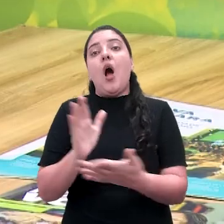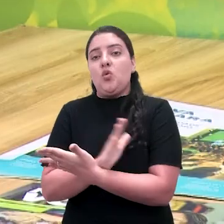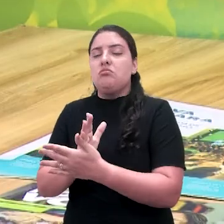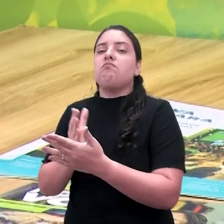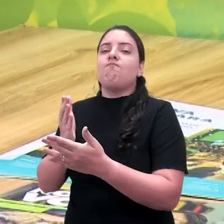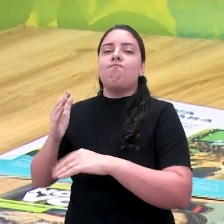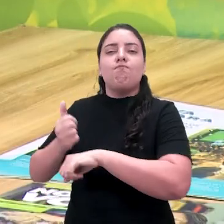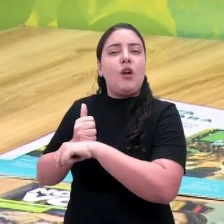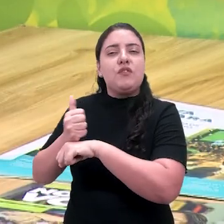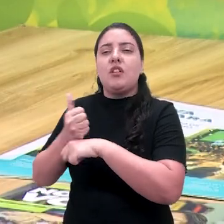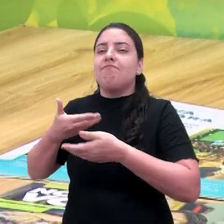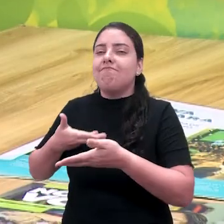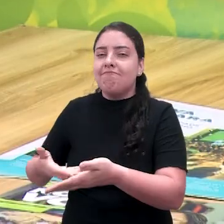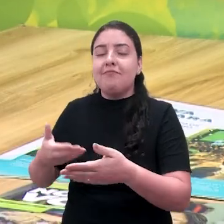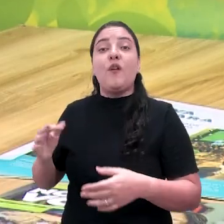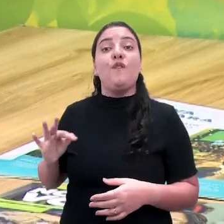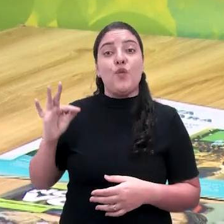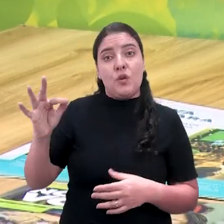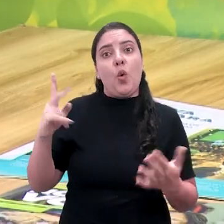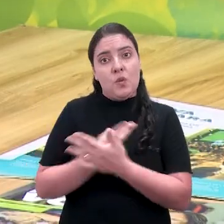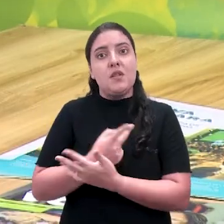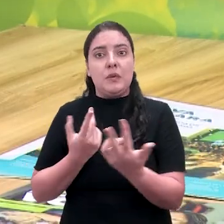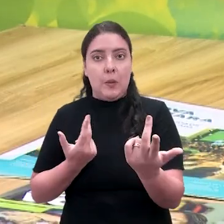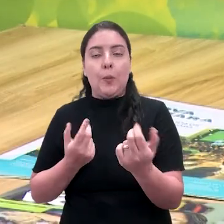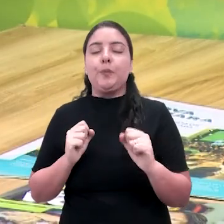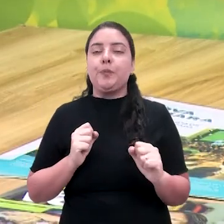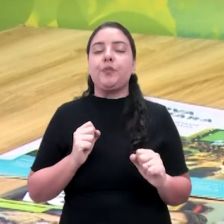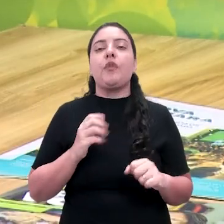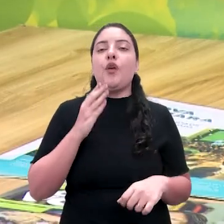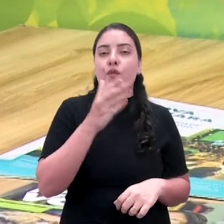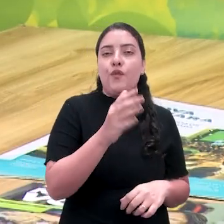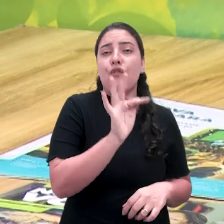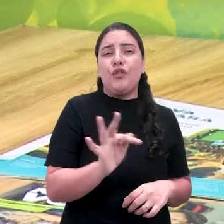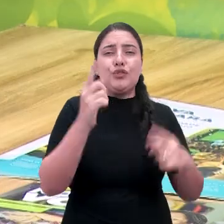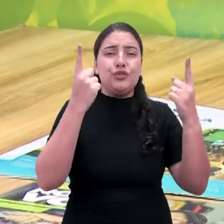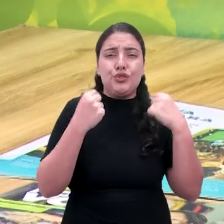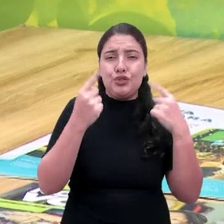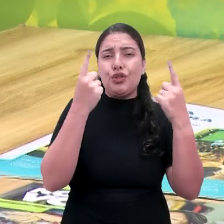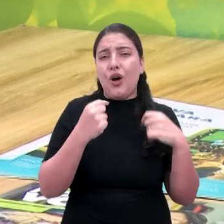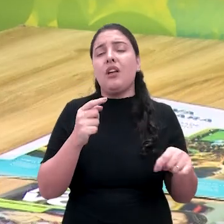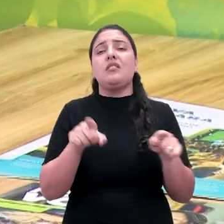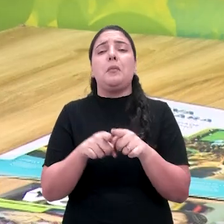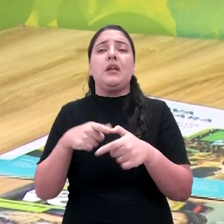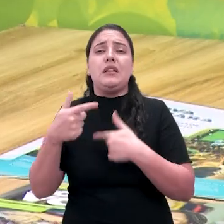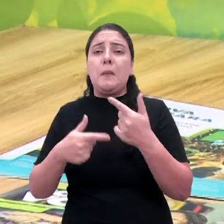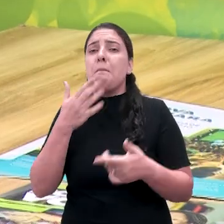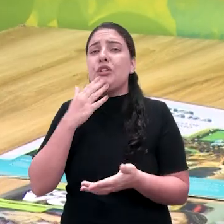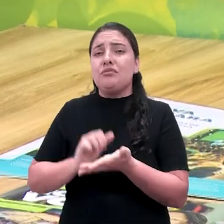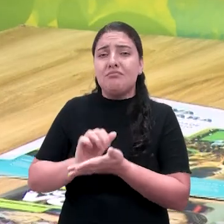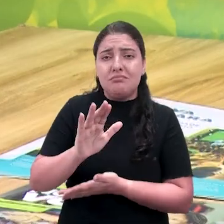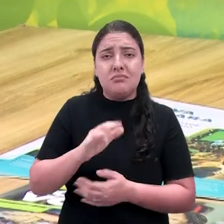né? Que foi o que aconteceu comigo posterior a isso. Eu fui à faculdade chorando muito, fui ao trabalho, pedi